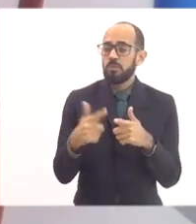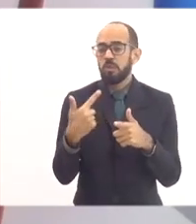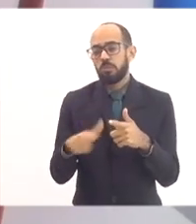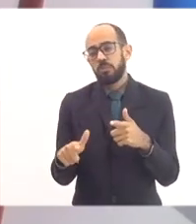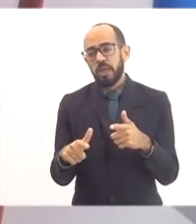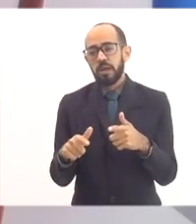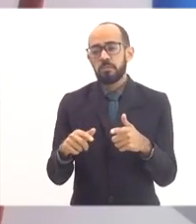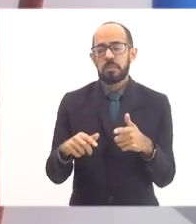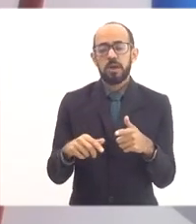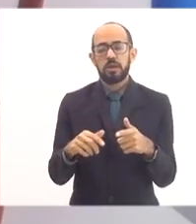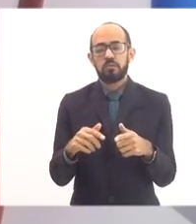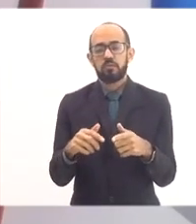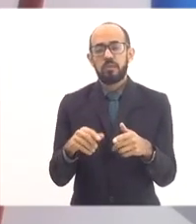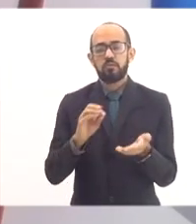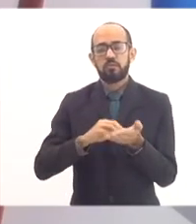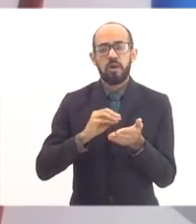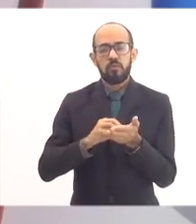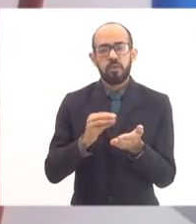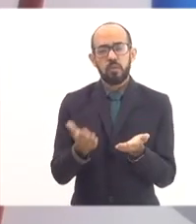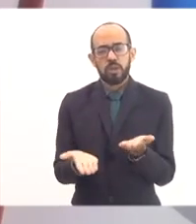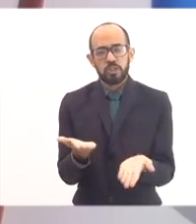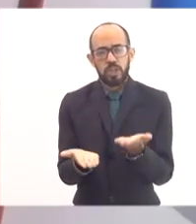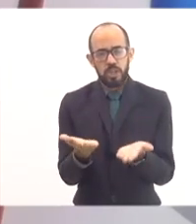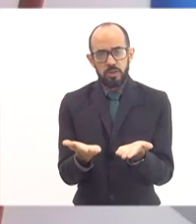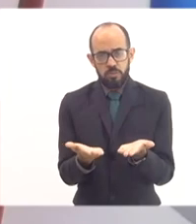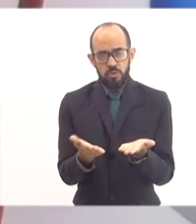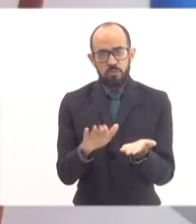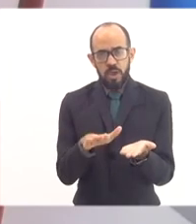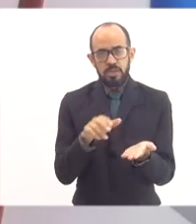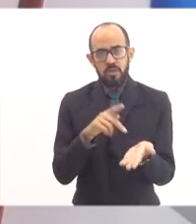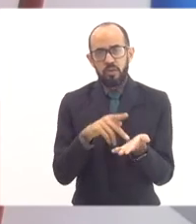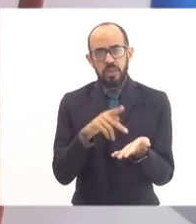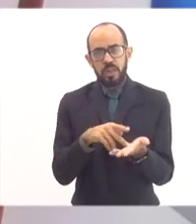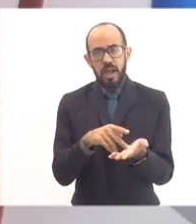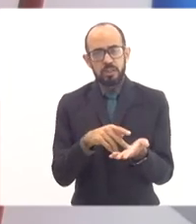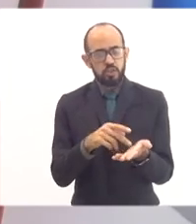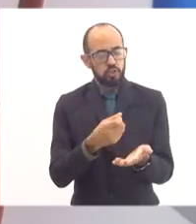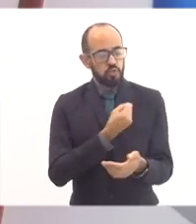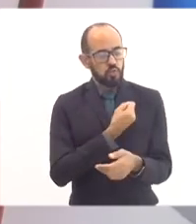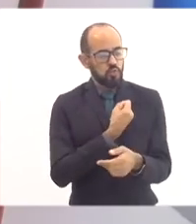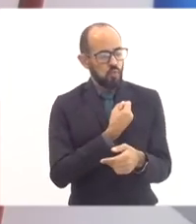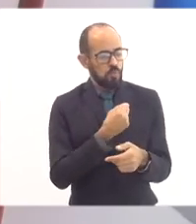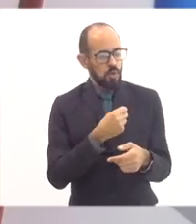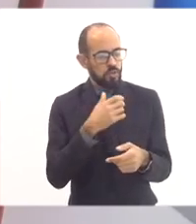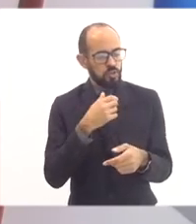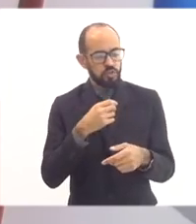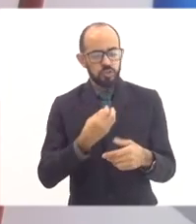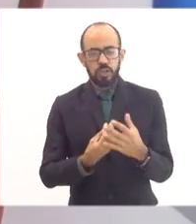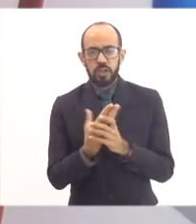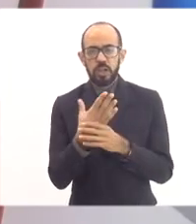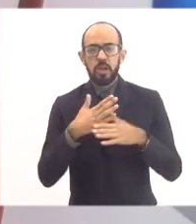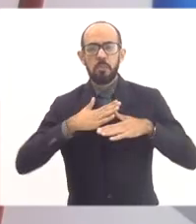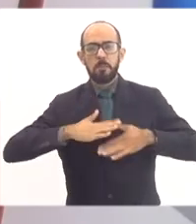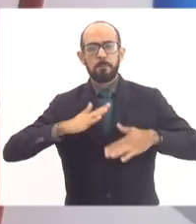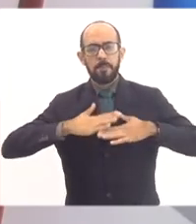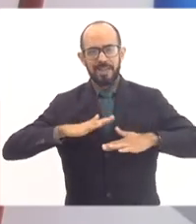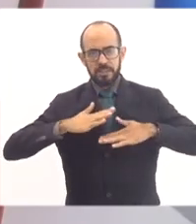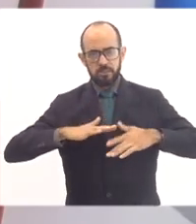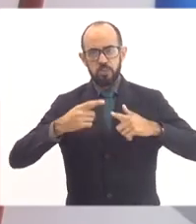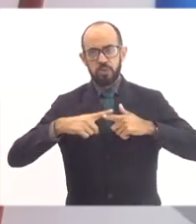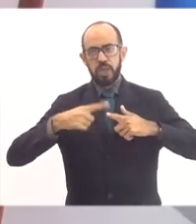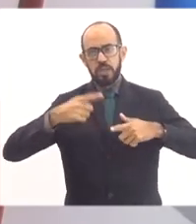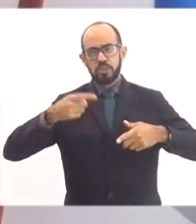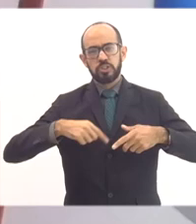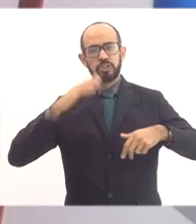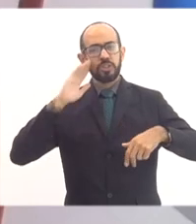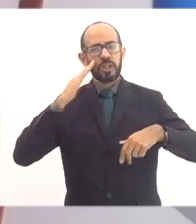administração pública. Então, na verdade, esse número acaba pacificando e que a gente tem uma estimativa real de quantas pessoas estão